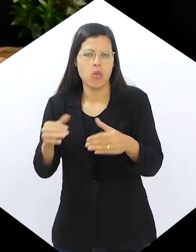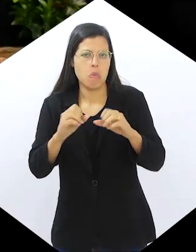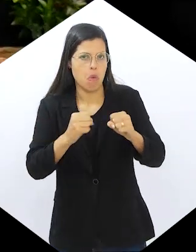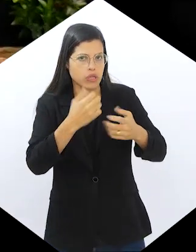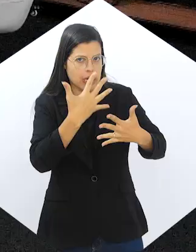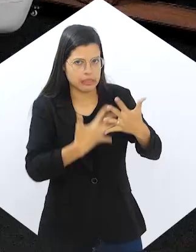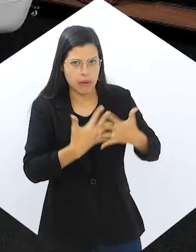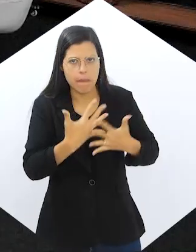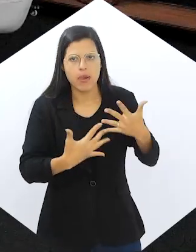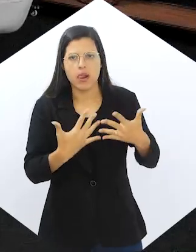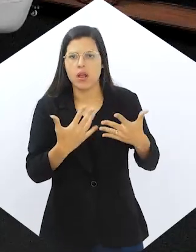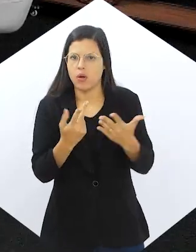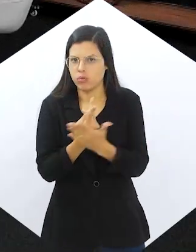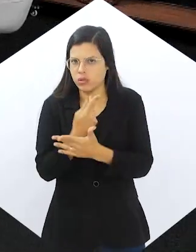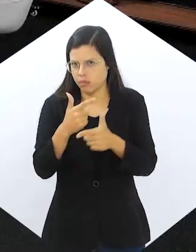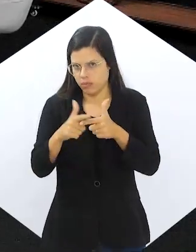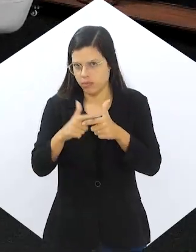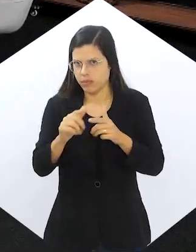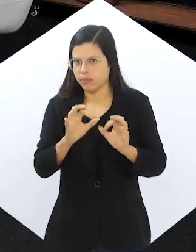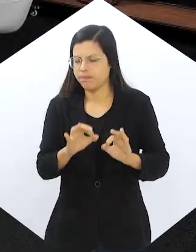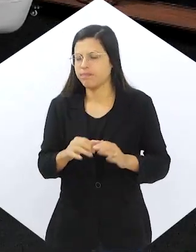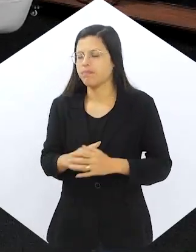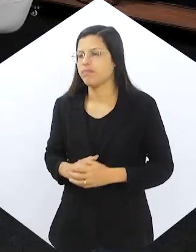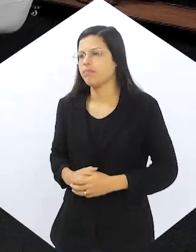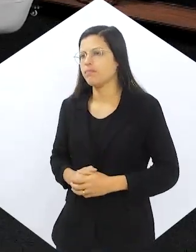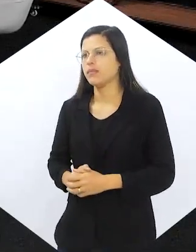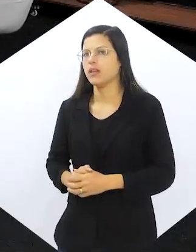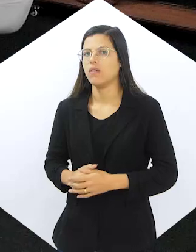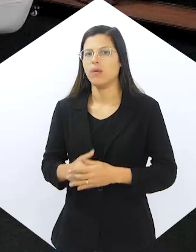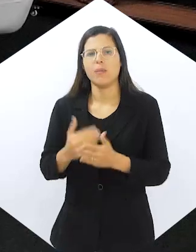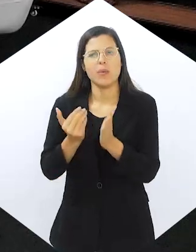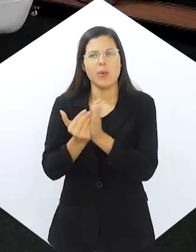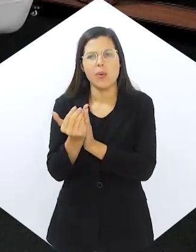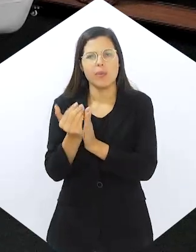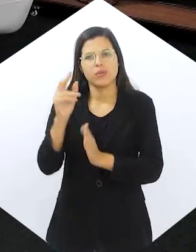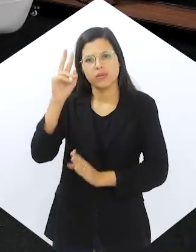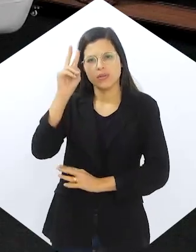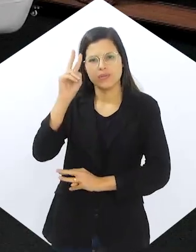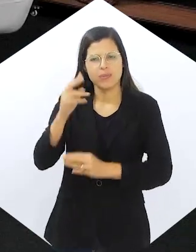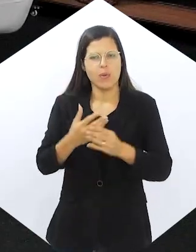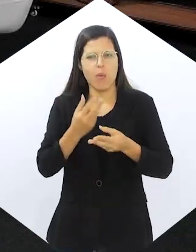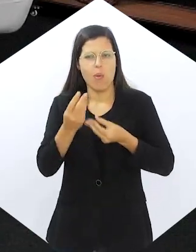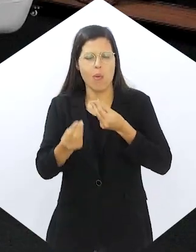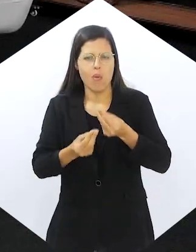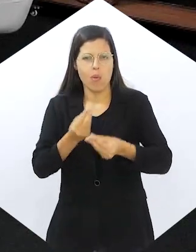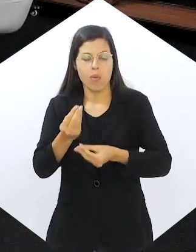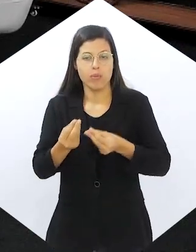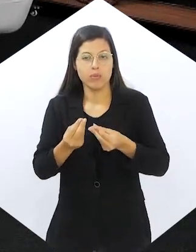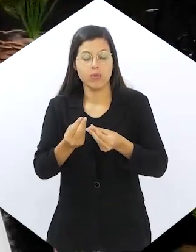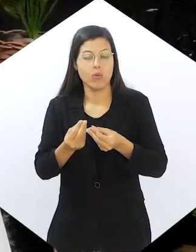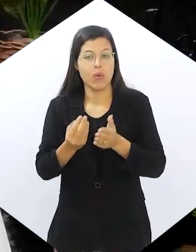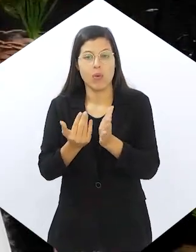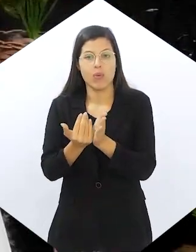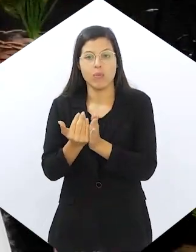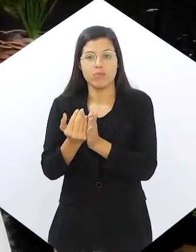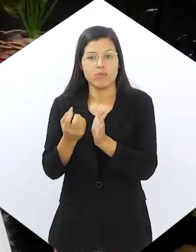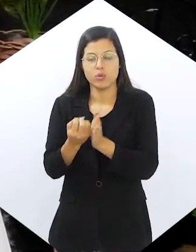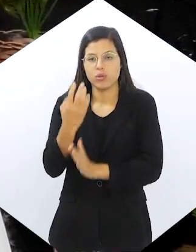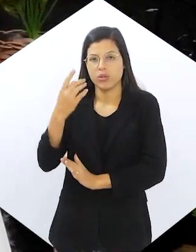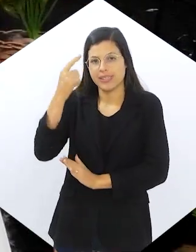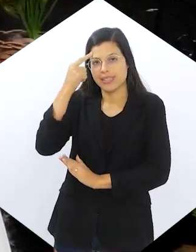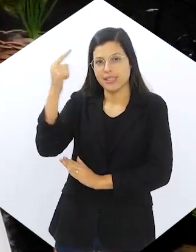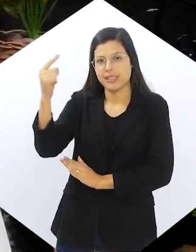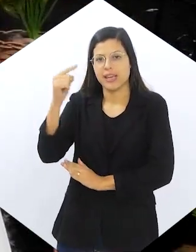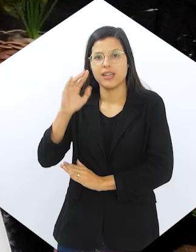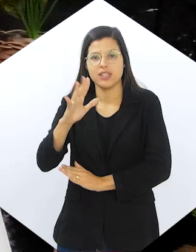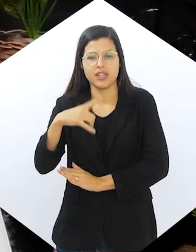pode atrapalhar e até causar um acidente, né? Agora, vamos lá para o início da história. Como surgiu essa ideia?